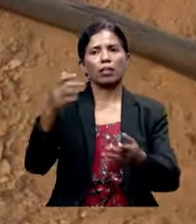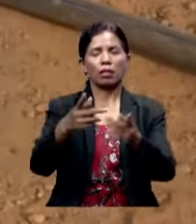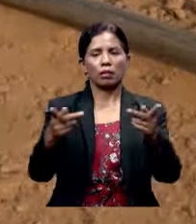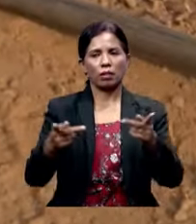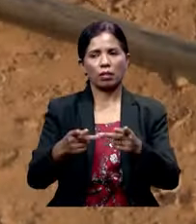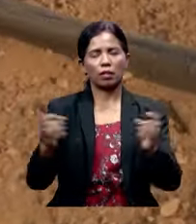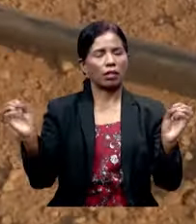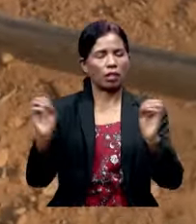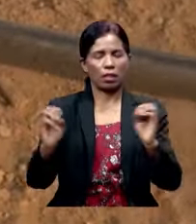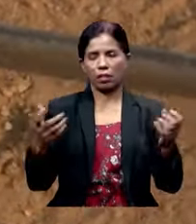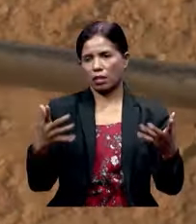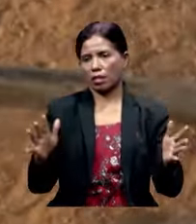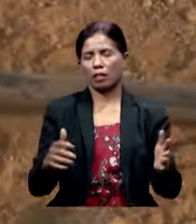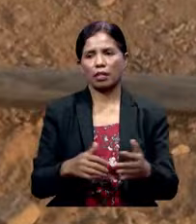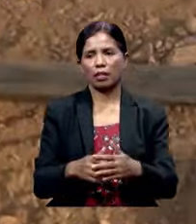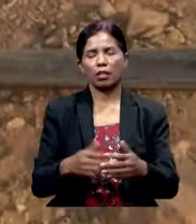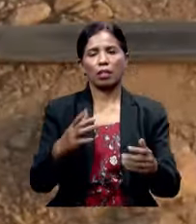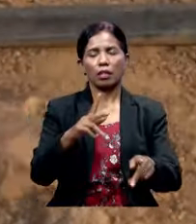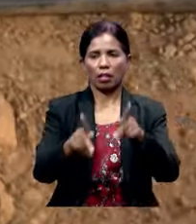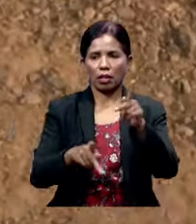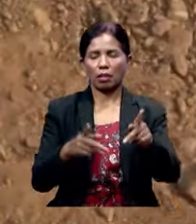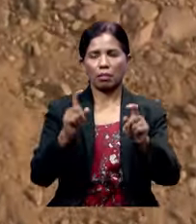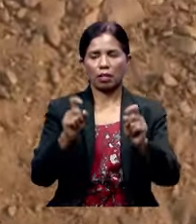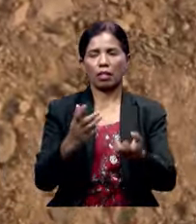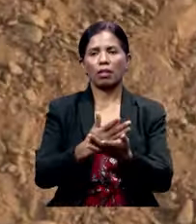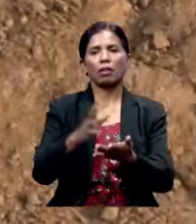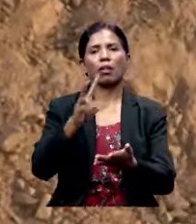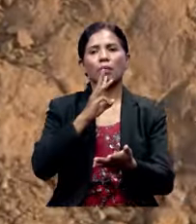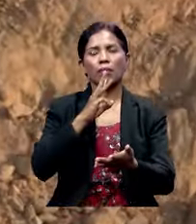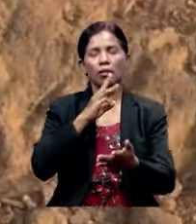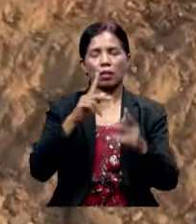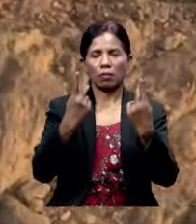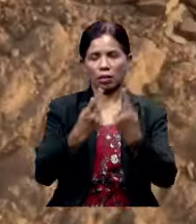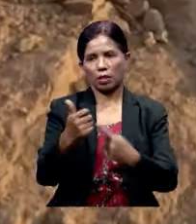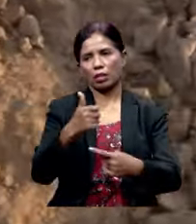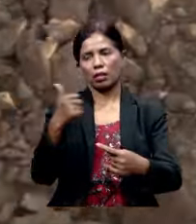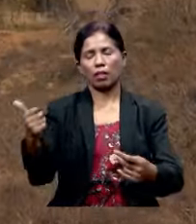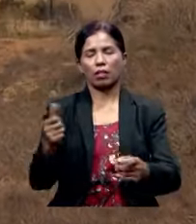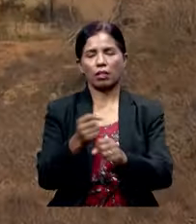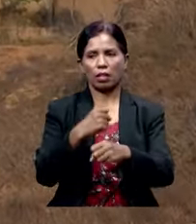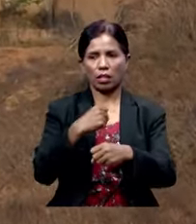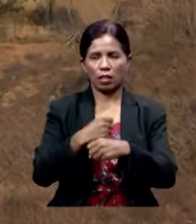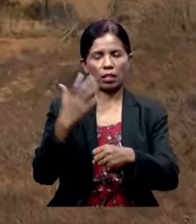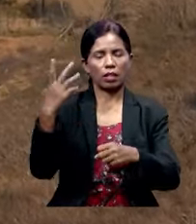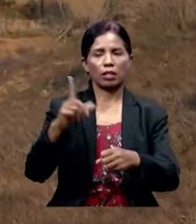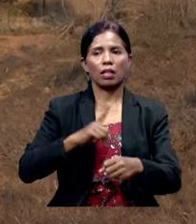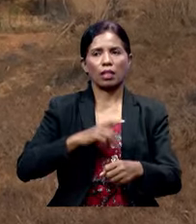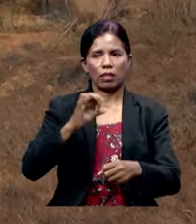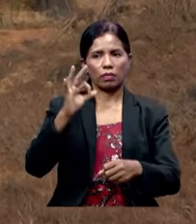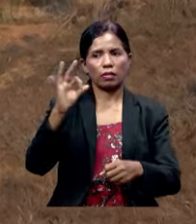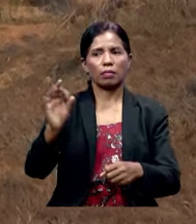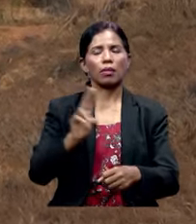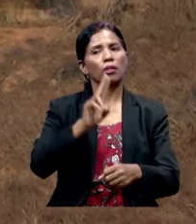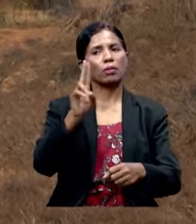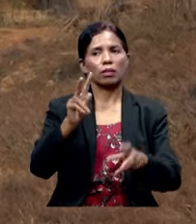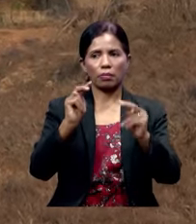refere maran hotona. O situação ne komunidade tem que só saber o si companhia balung ne be halau construção ni área le te foho o di usa